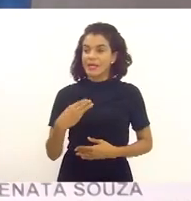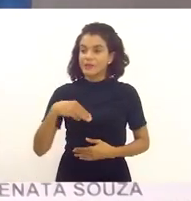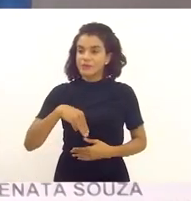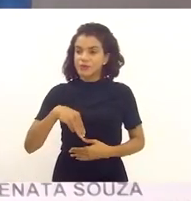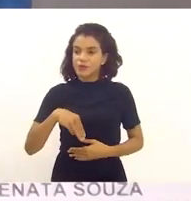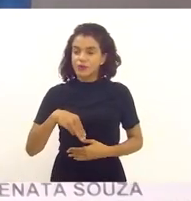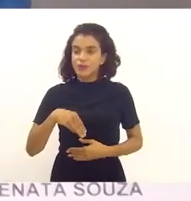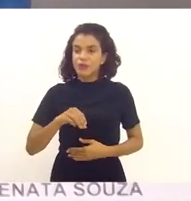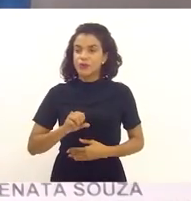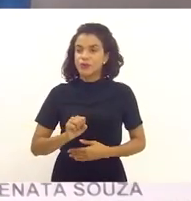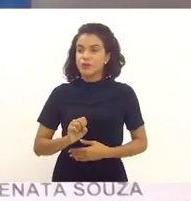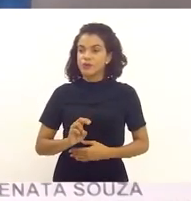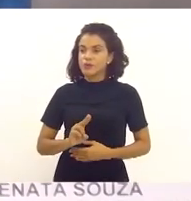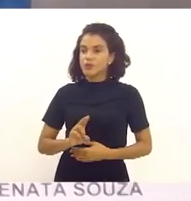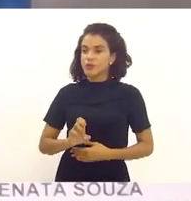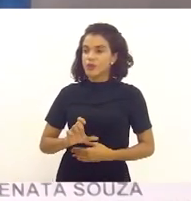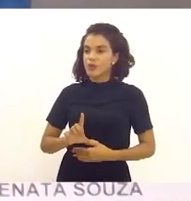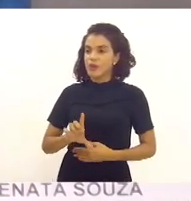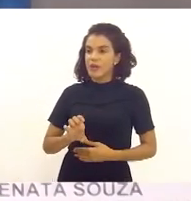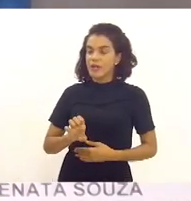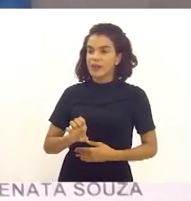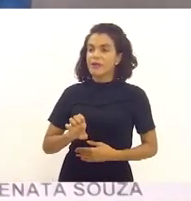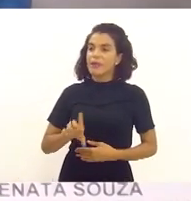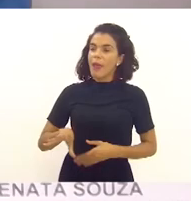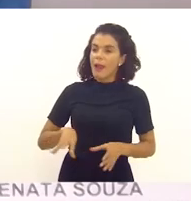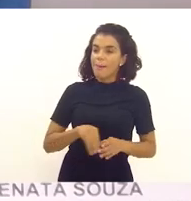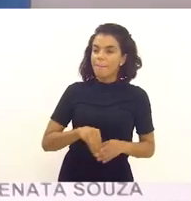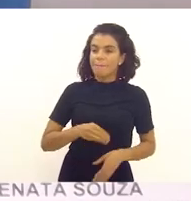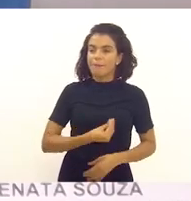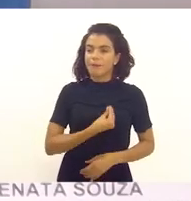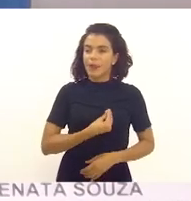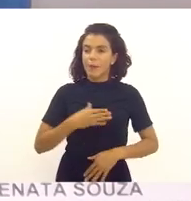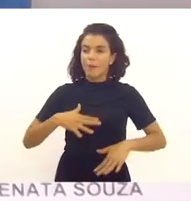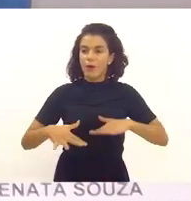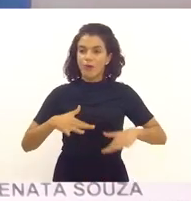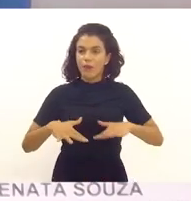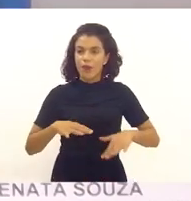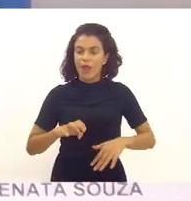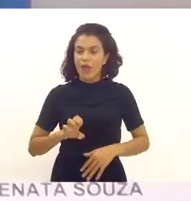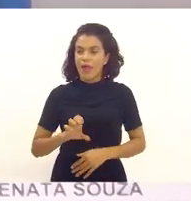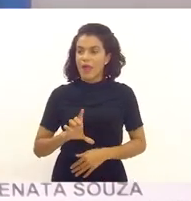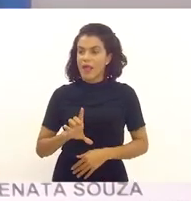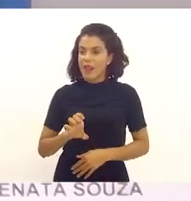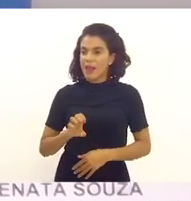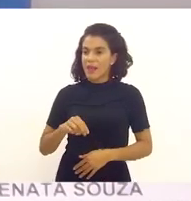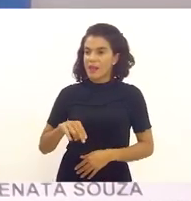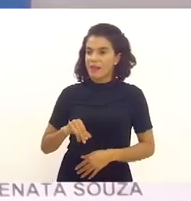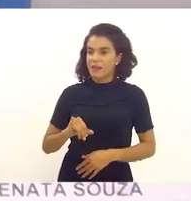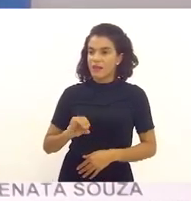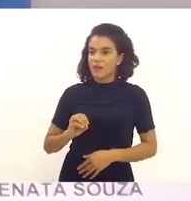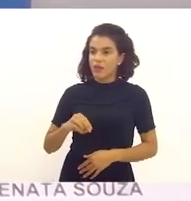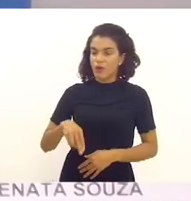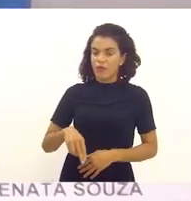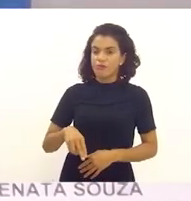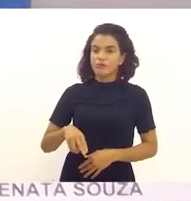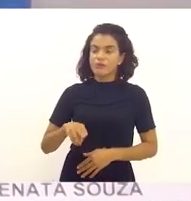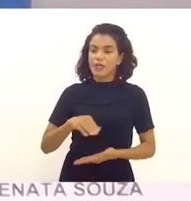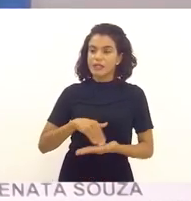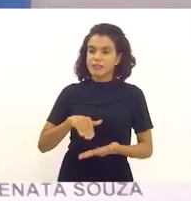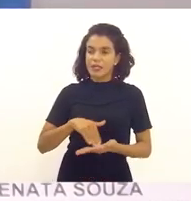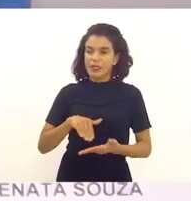a Sueli Ribeiro Rocha que é do movimento M1 né e da secretaria de igualdade